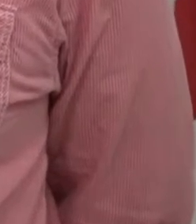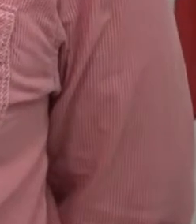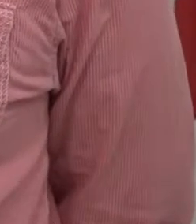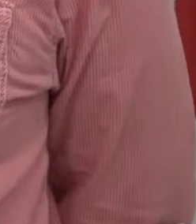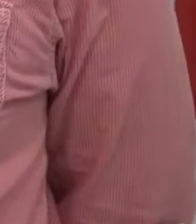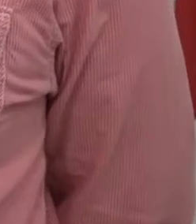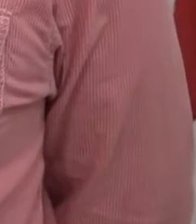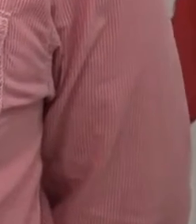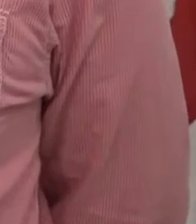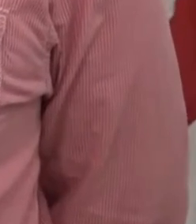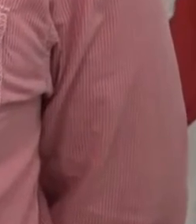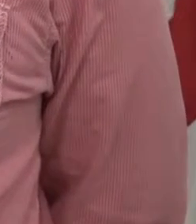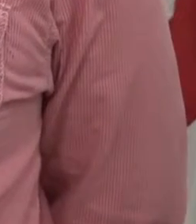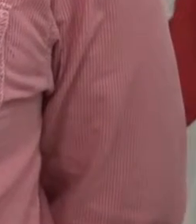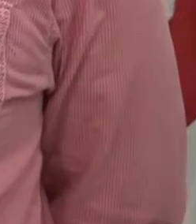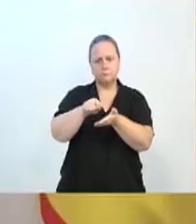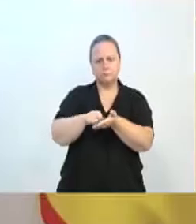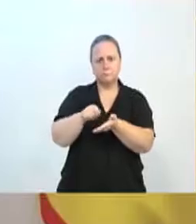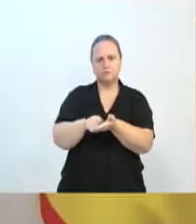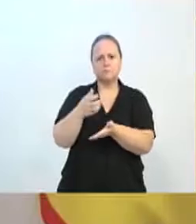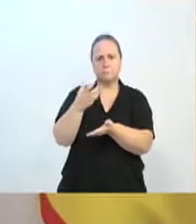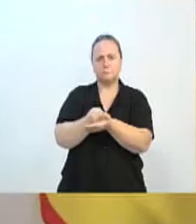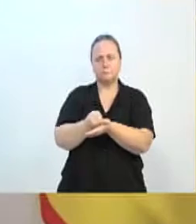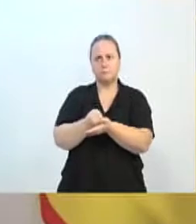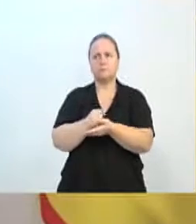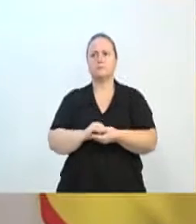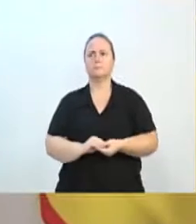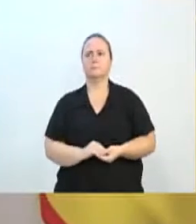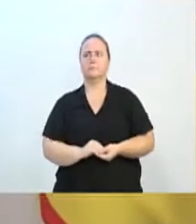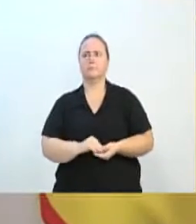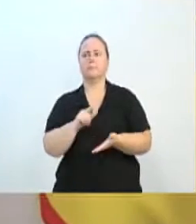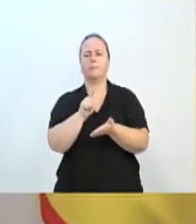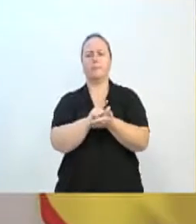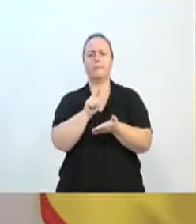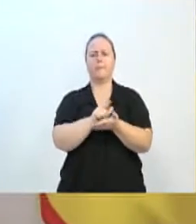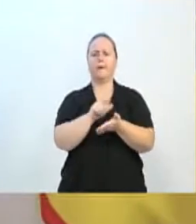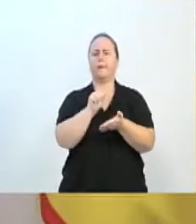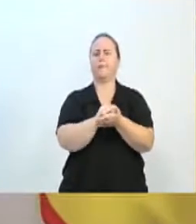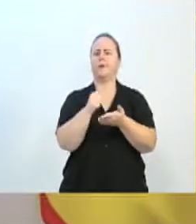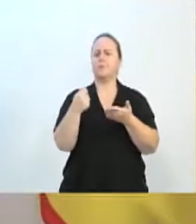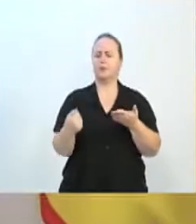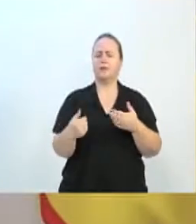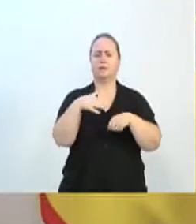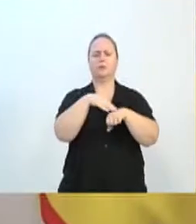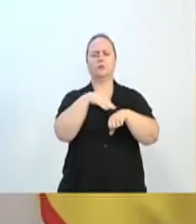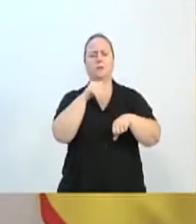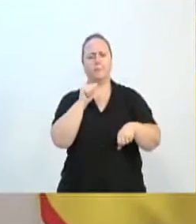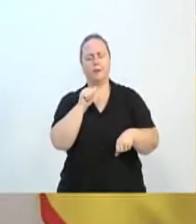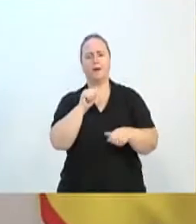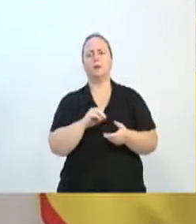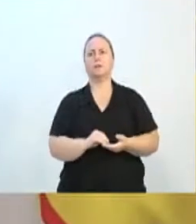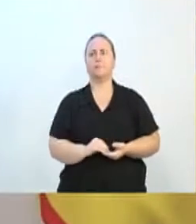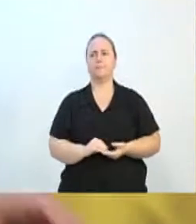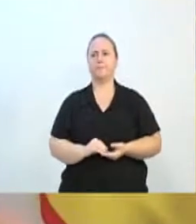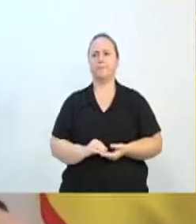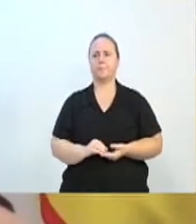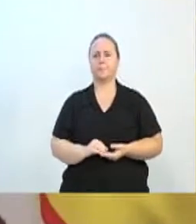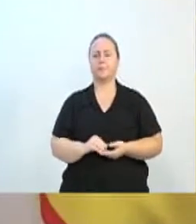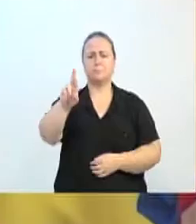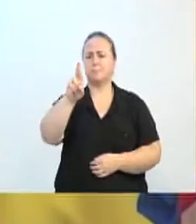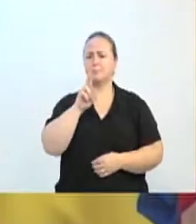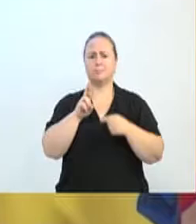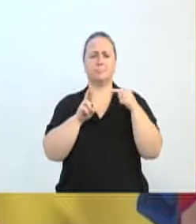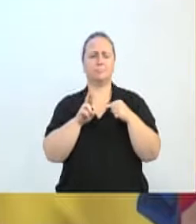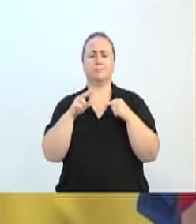repercute também no resultado do trabalho. Quem acompanha de perto a situação de muitos servidores relata que há muitos pontos de